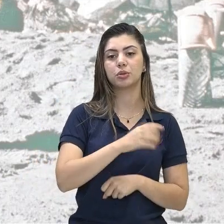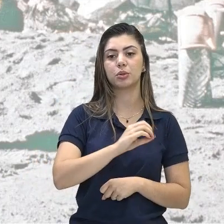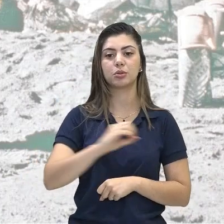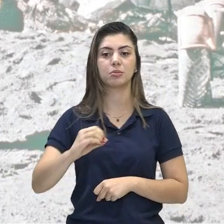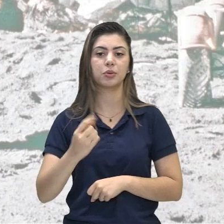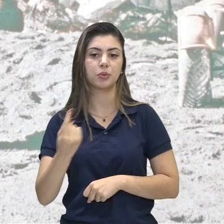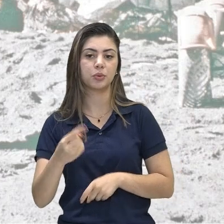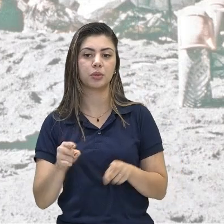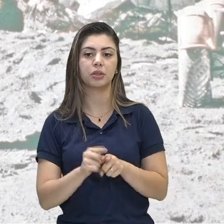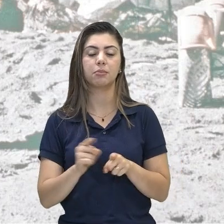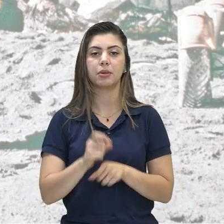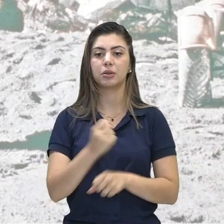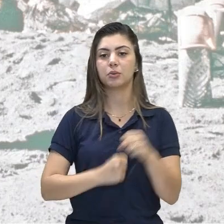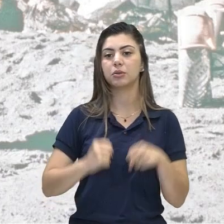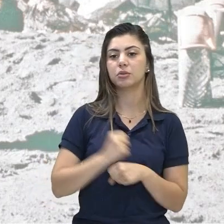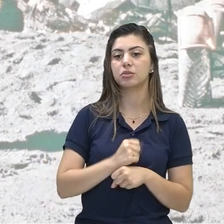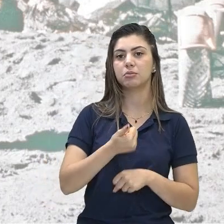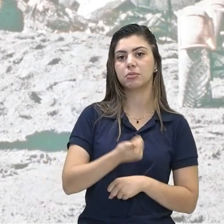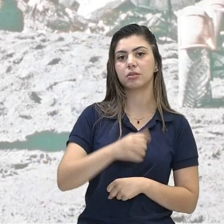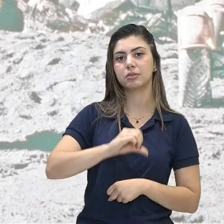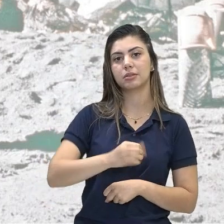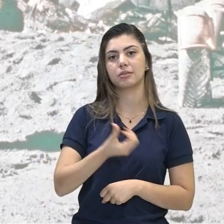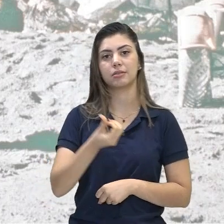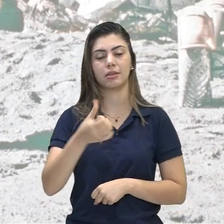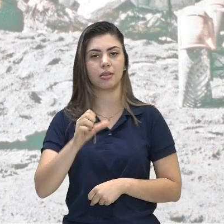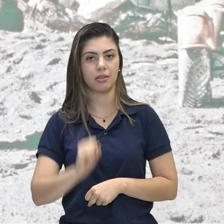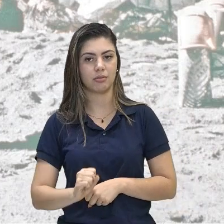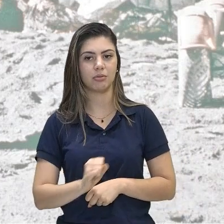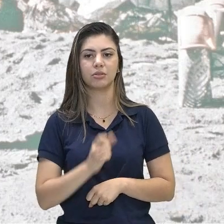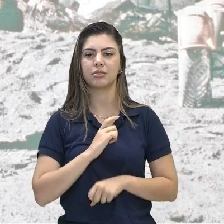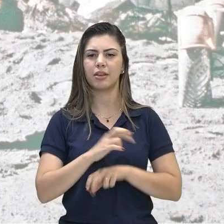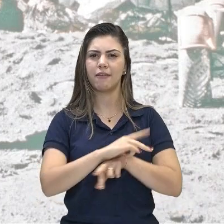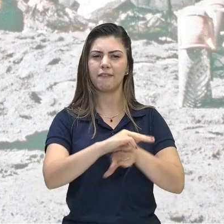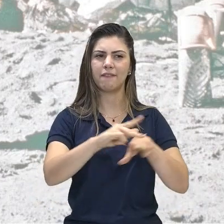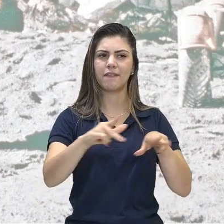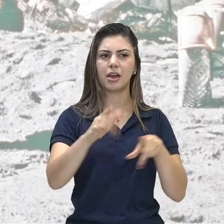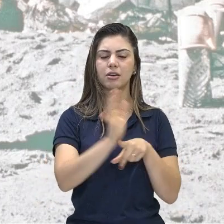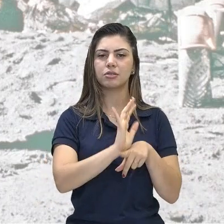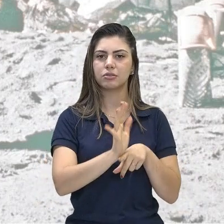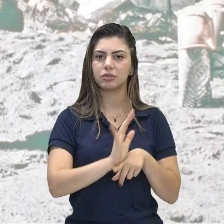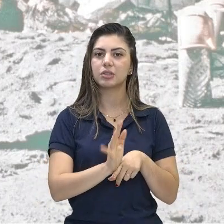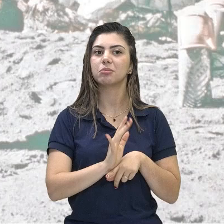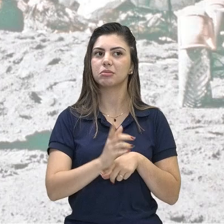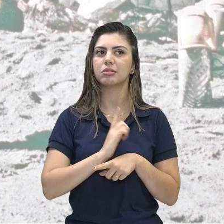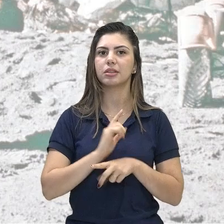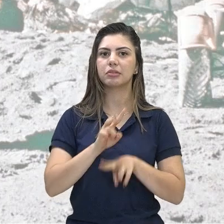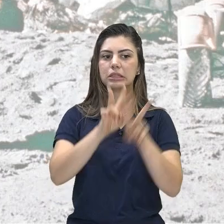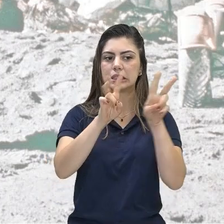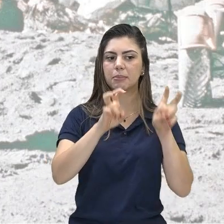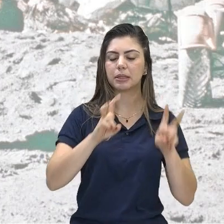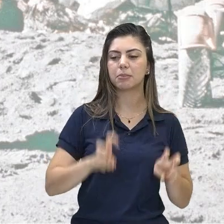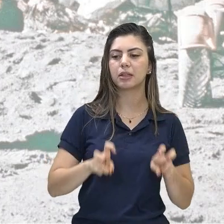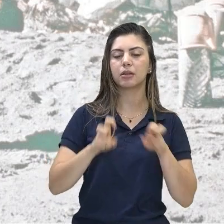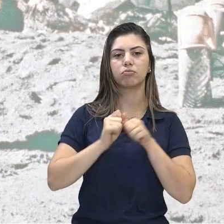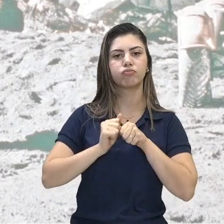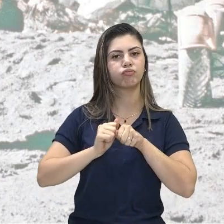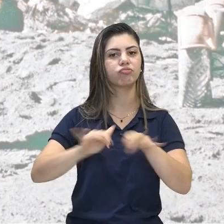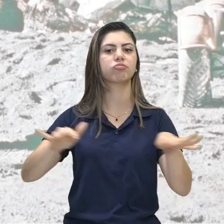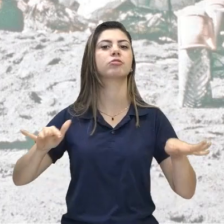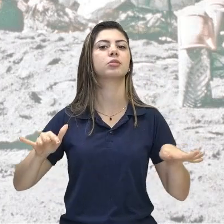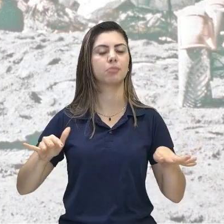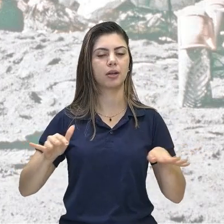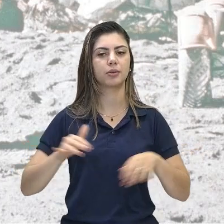em 68, Star Wars. Então, essa temática, ela foi bastante difundida e consumida